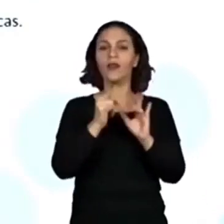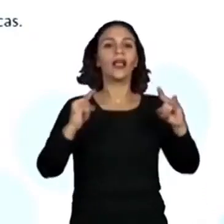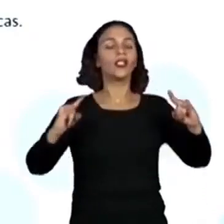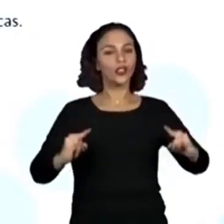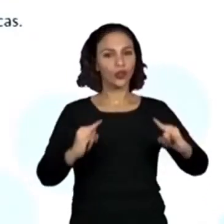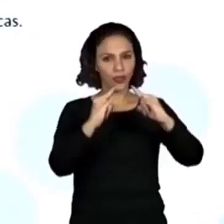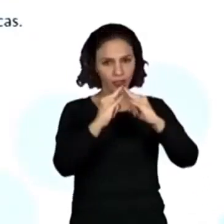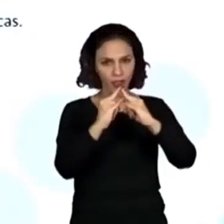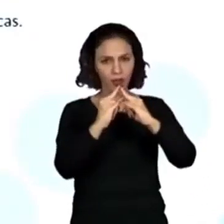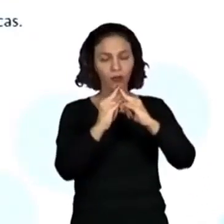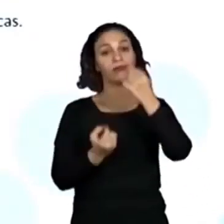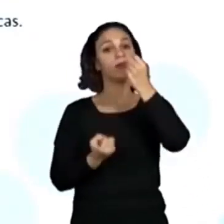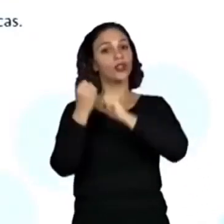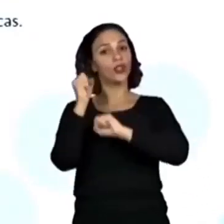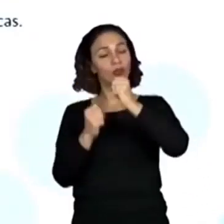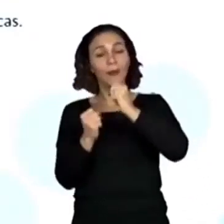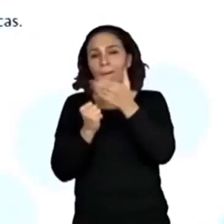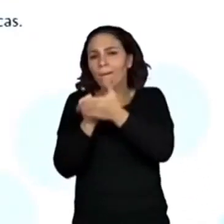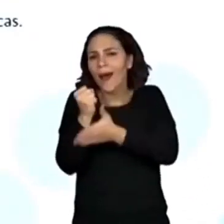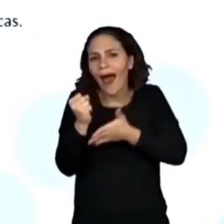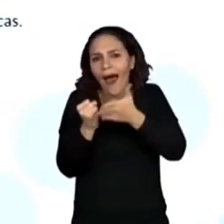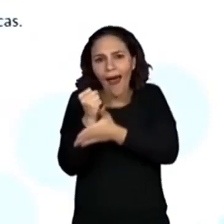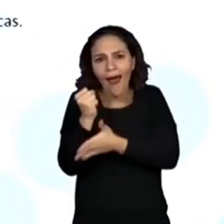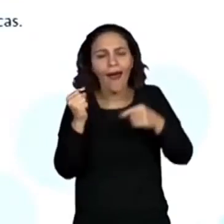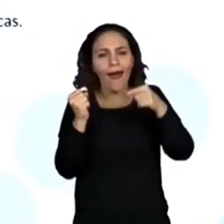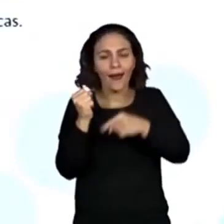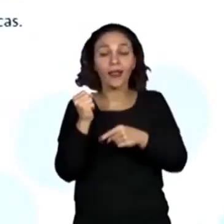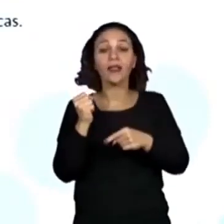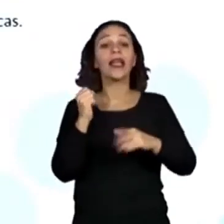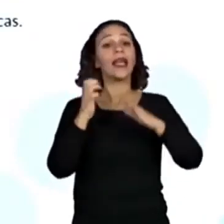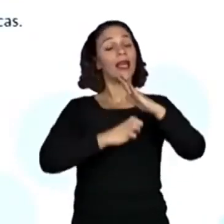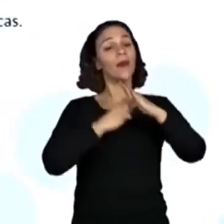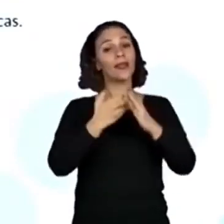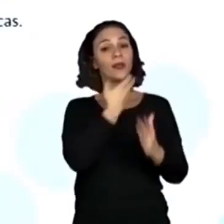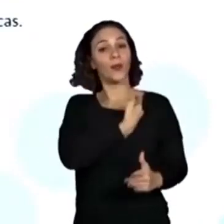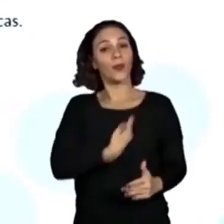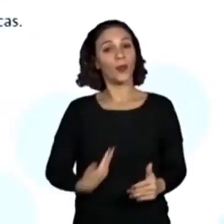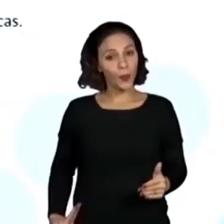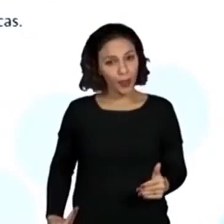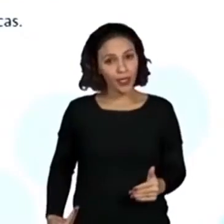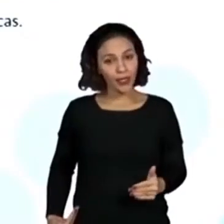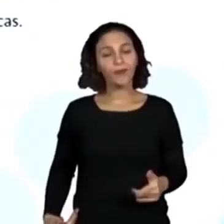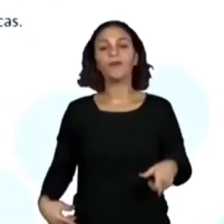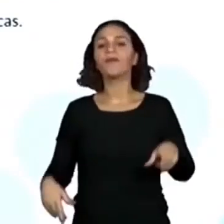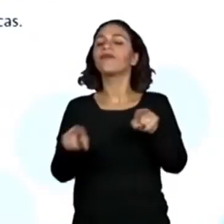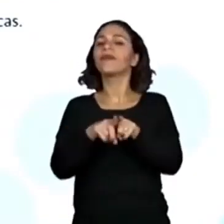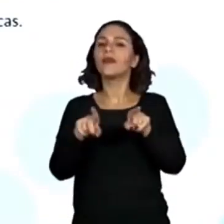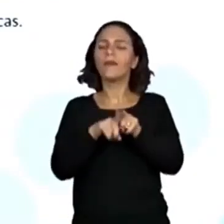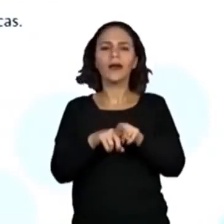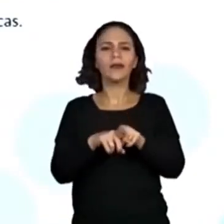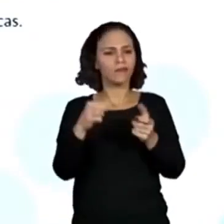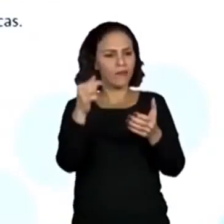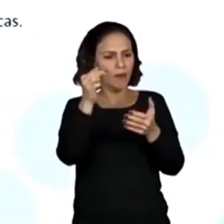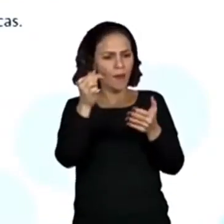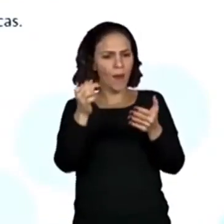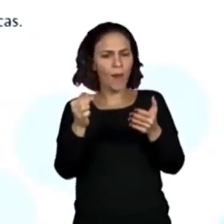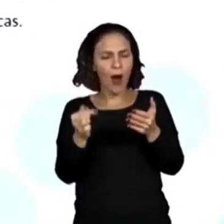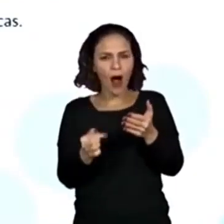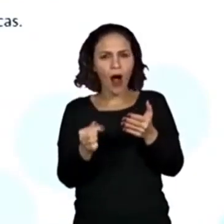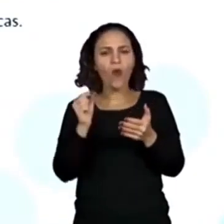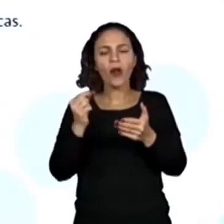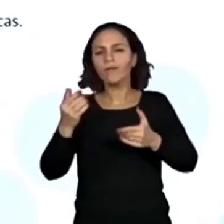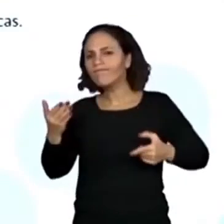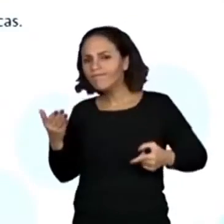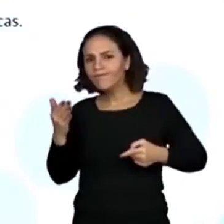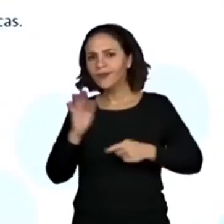instituições, indústrias de base, empresas públicas, e tudo isso deu fundamento